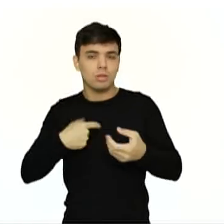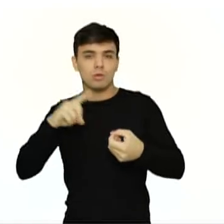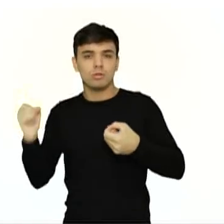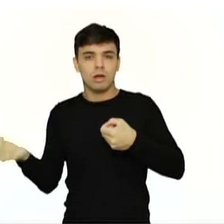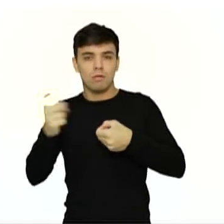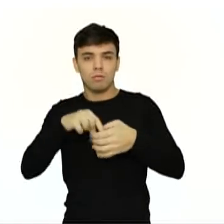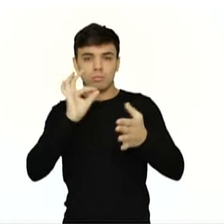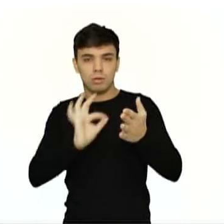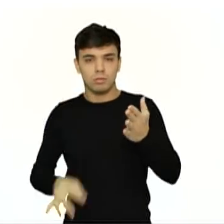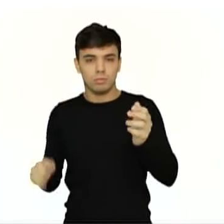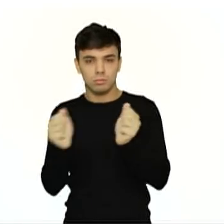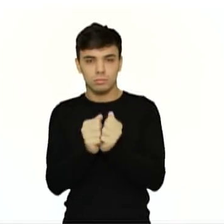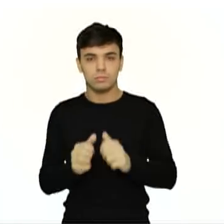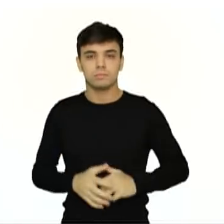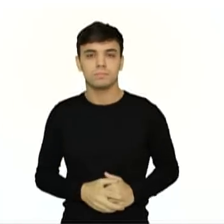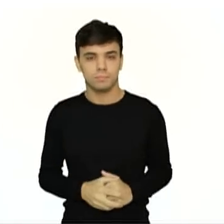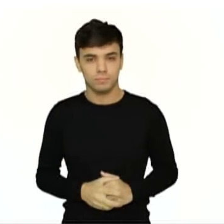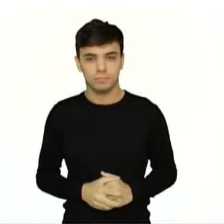alternativa correta.